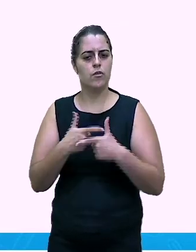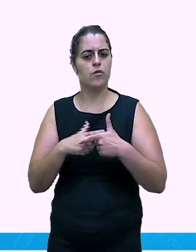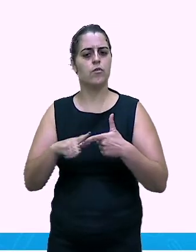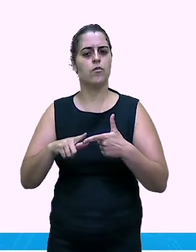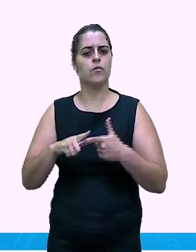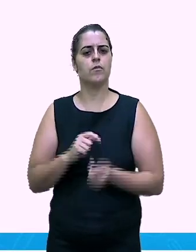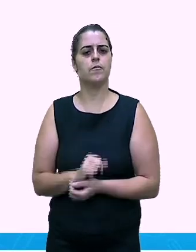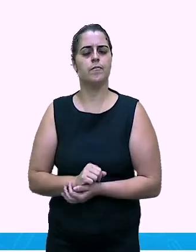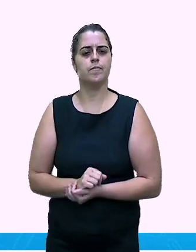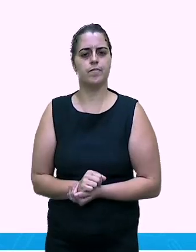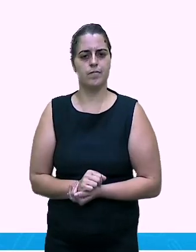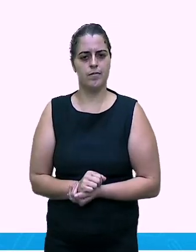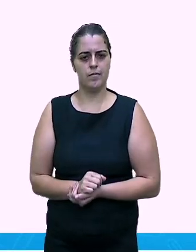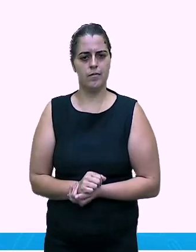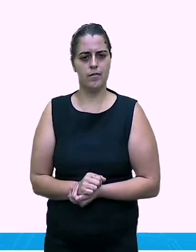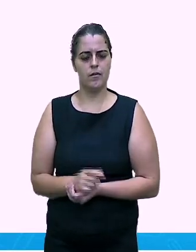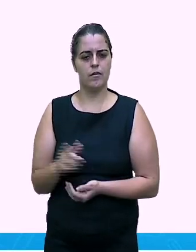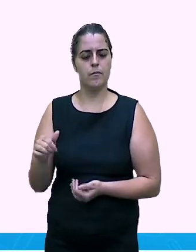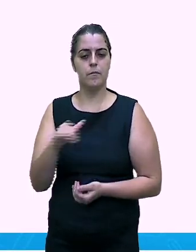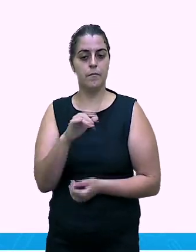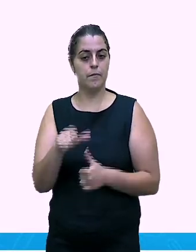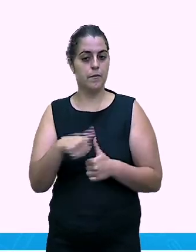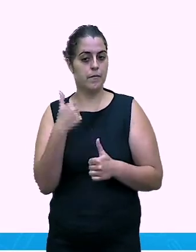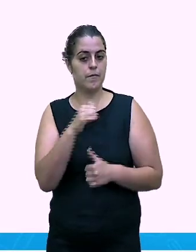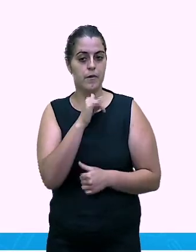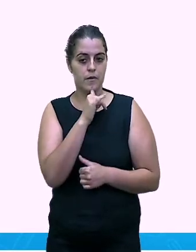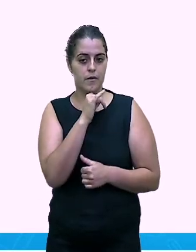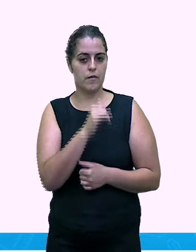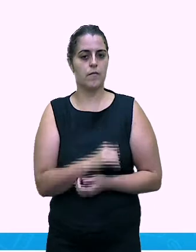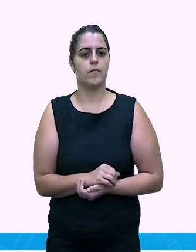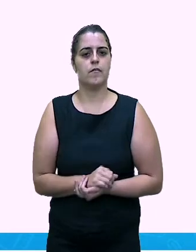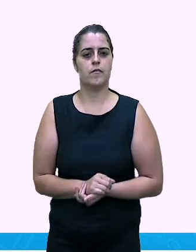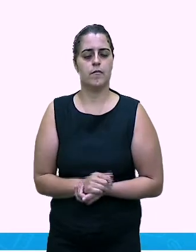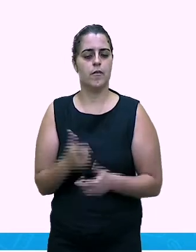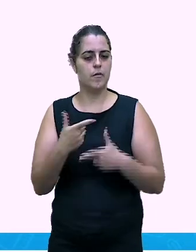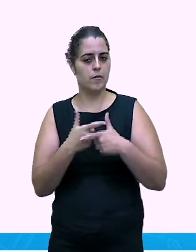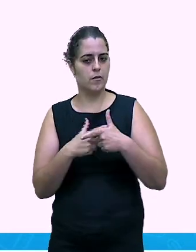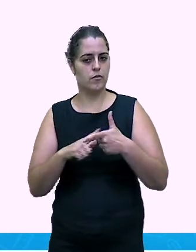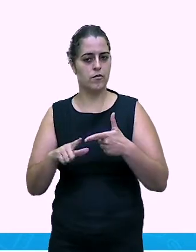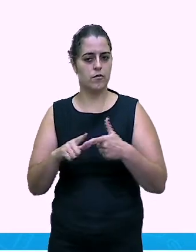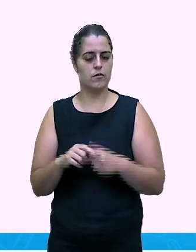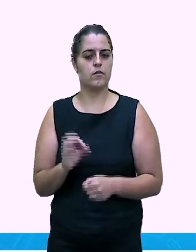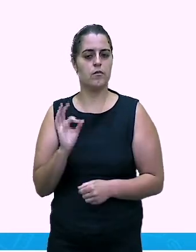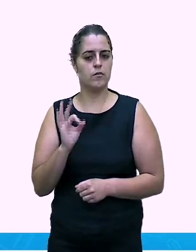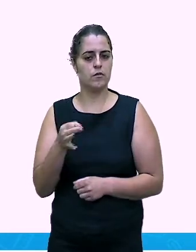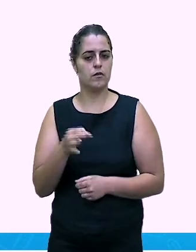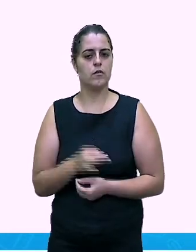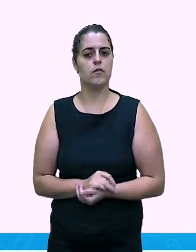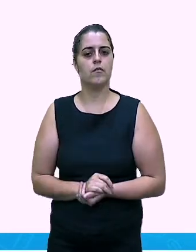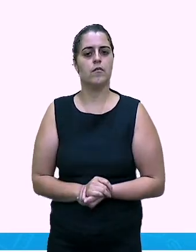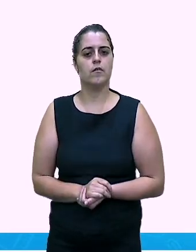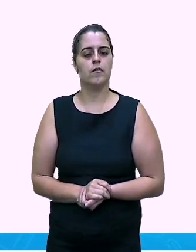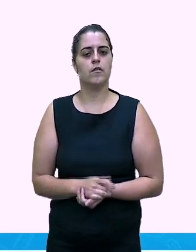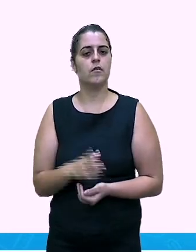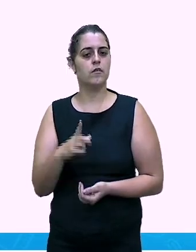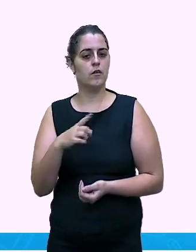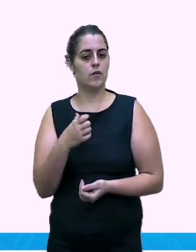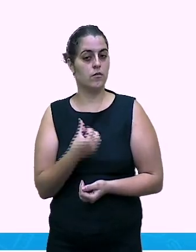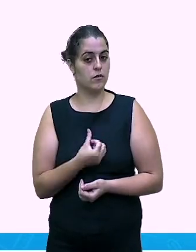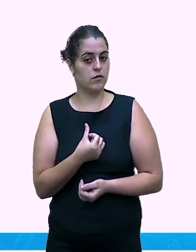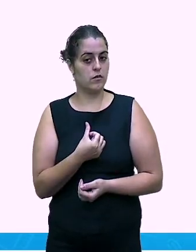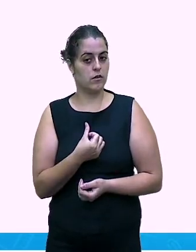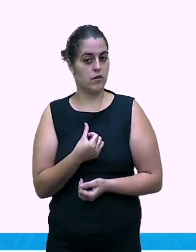dividir. Então, vamos para o nosso primeiro exemplo como uma divisão exata. Eu tenho, vamos supor,